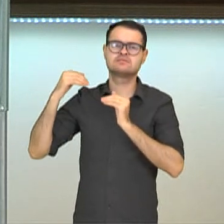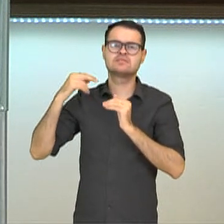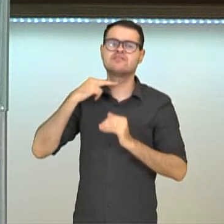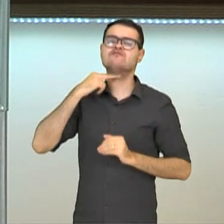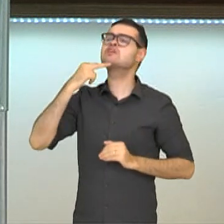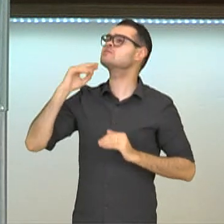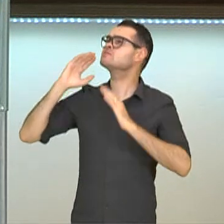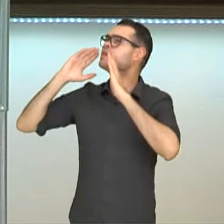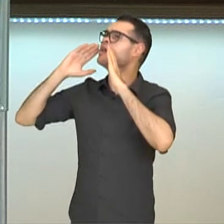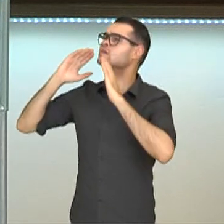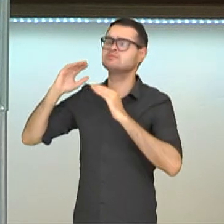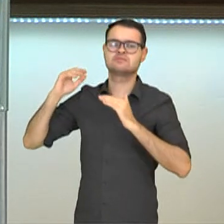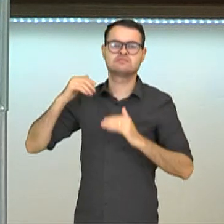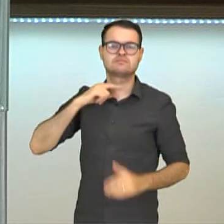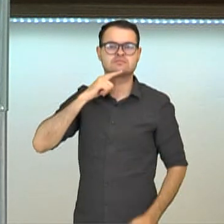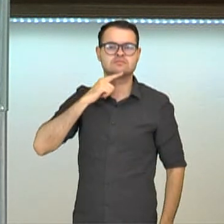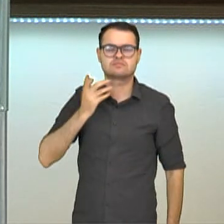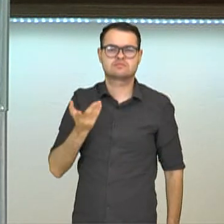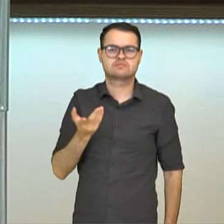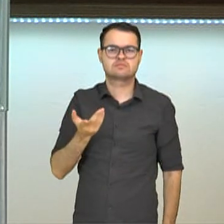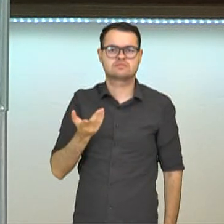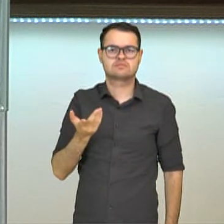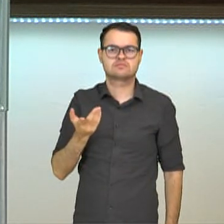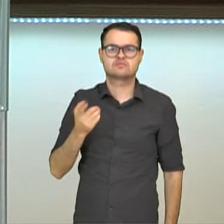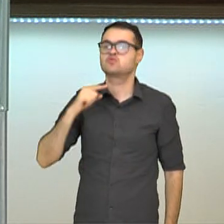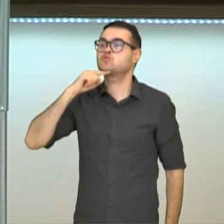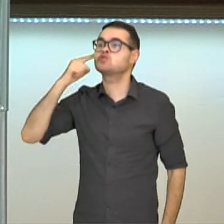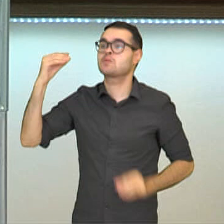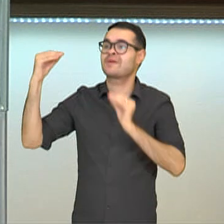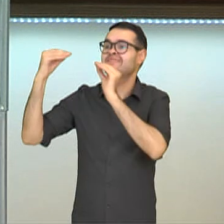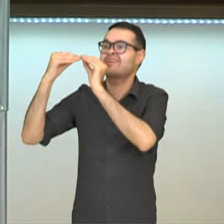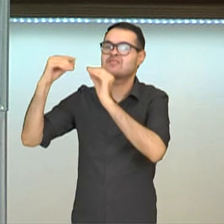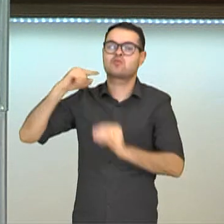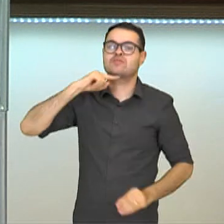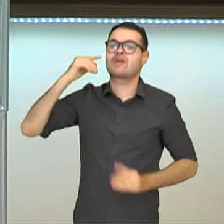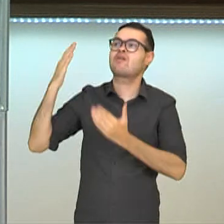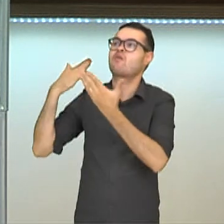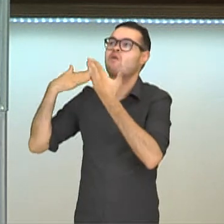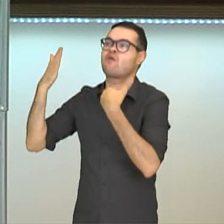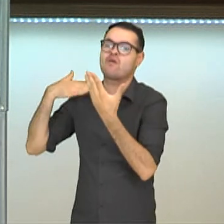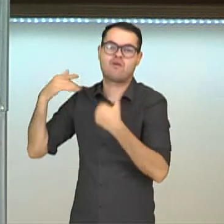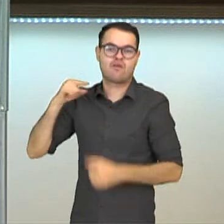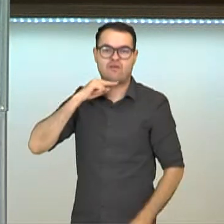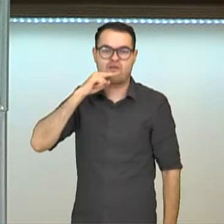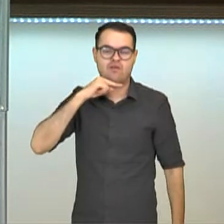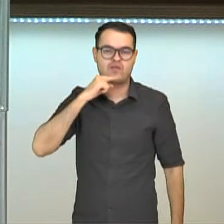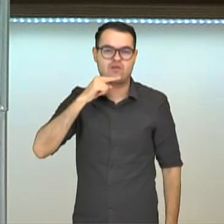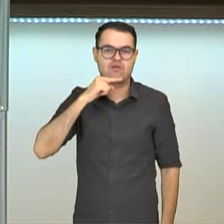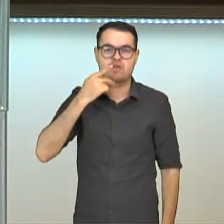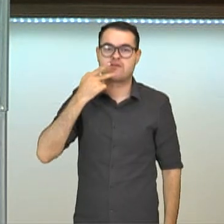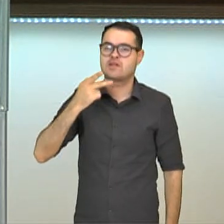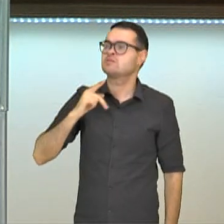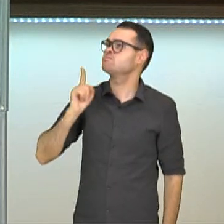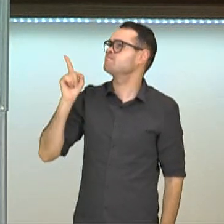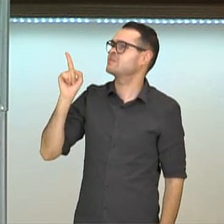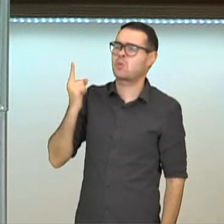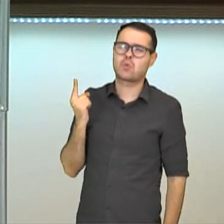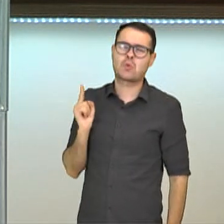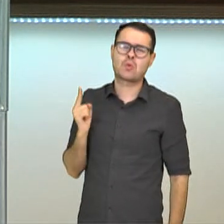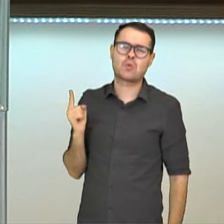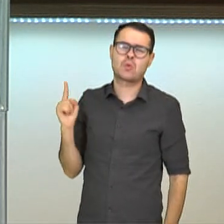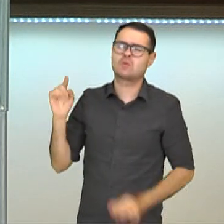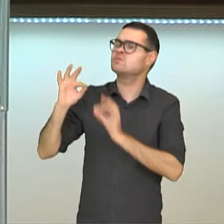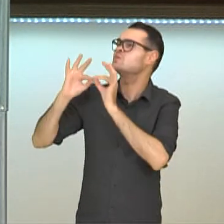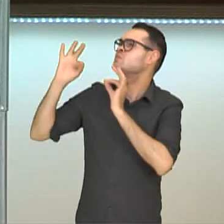alcançava? Então, ele não conseguia beijá-la, ele não conseguia sequer falar com ela. E aí ele diz, eram quilômetros